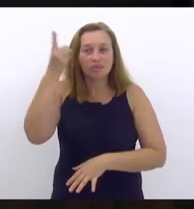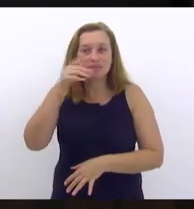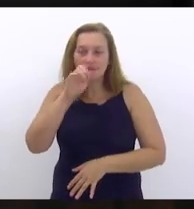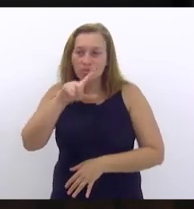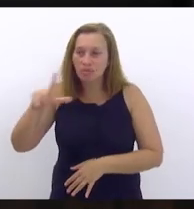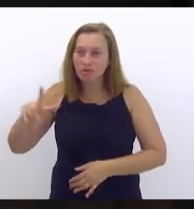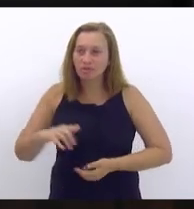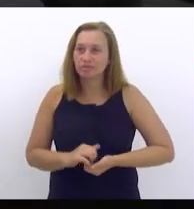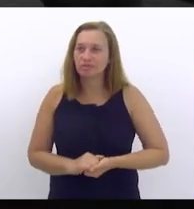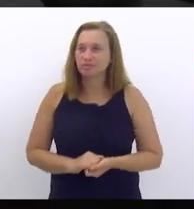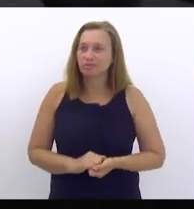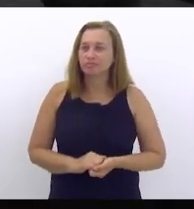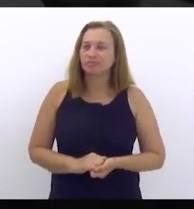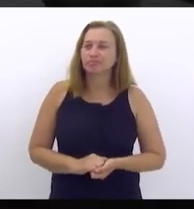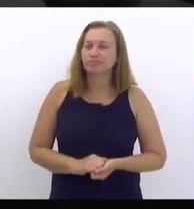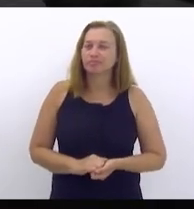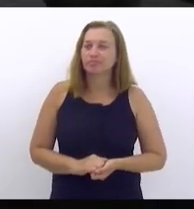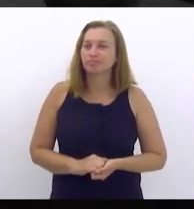Pobel.